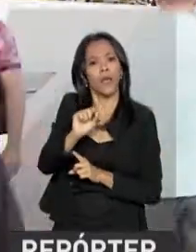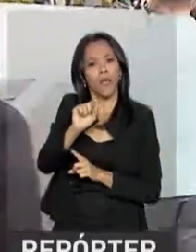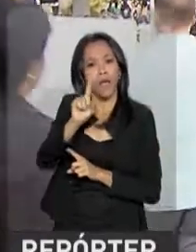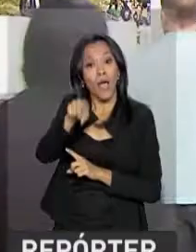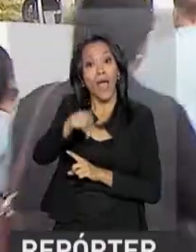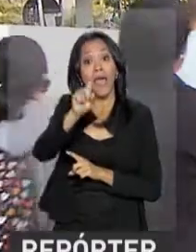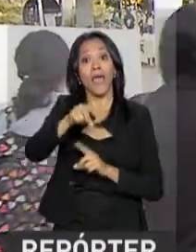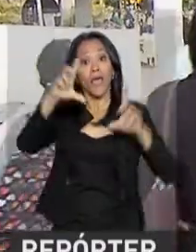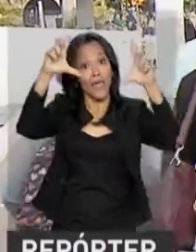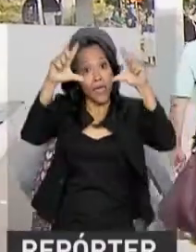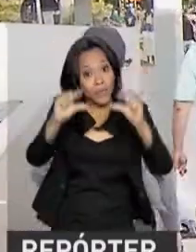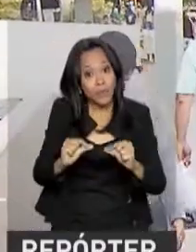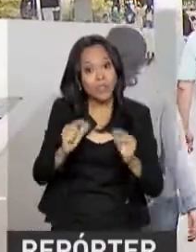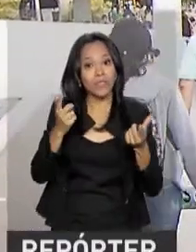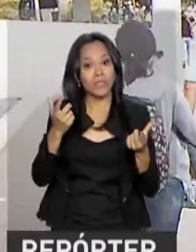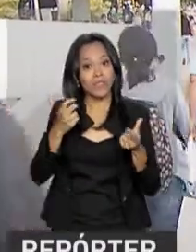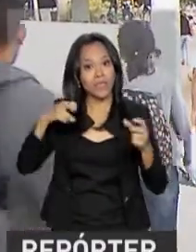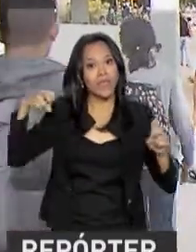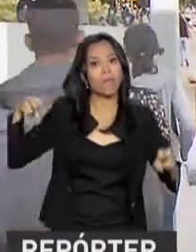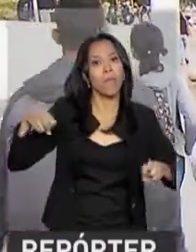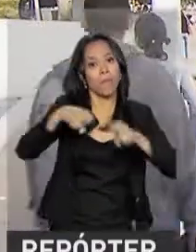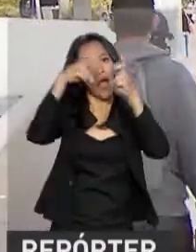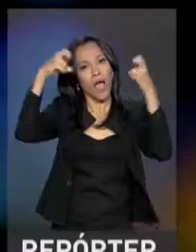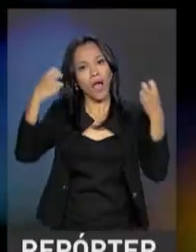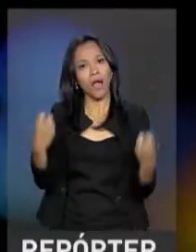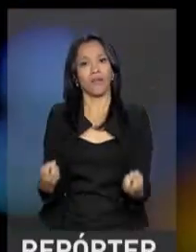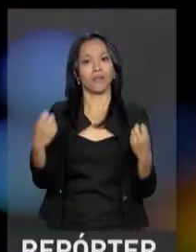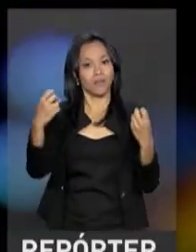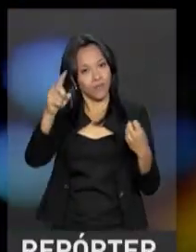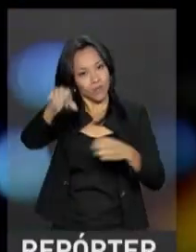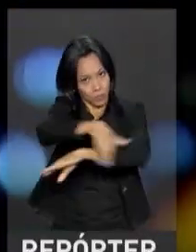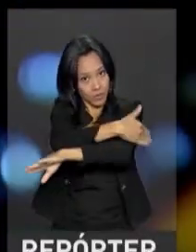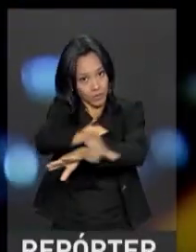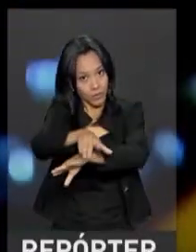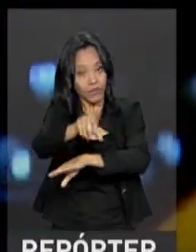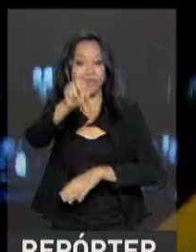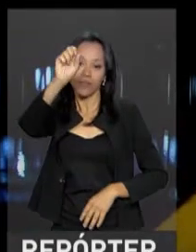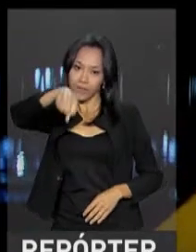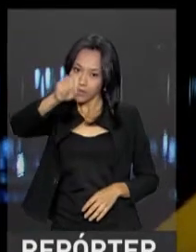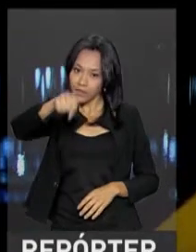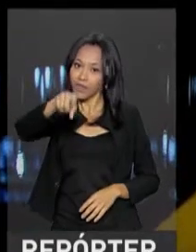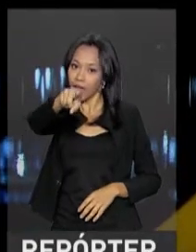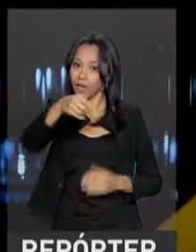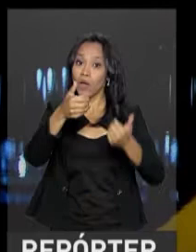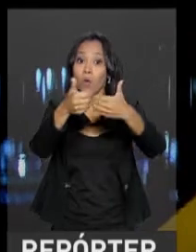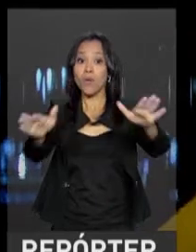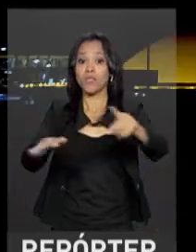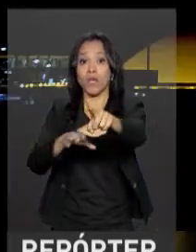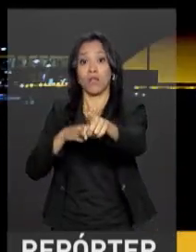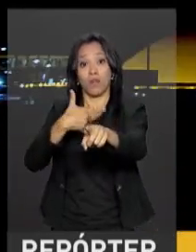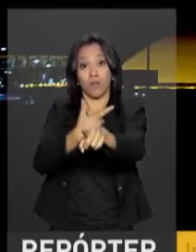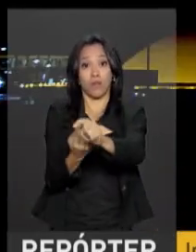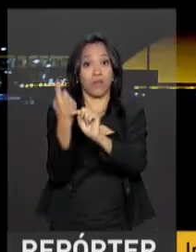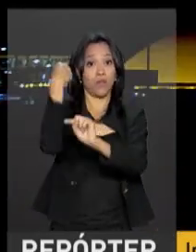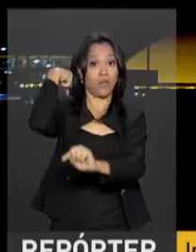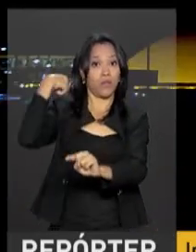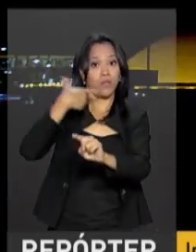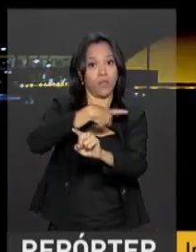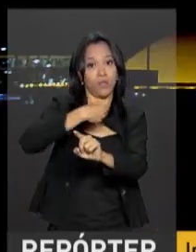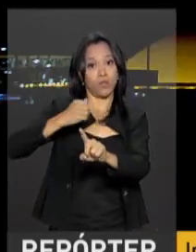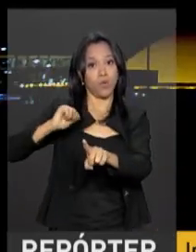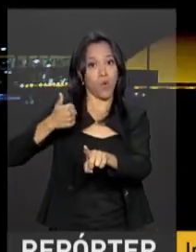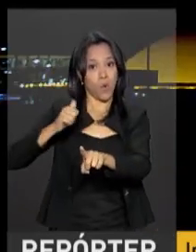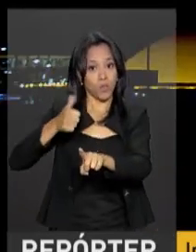redução de trânsito, dos acidentes de trânsito. É isso mesmo. Iniciado em 2011, o Maio Amarelo é